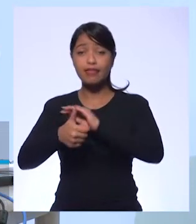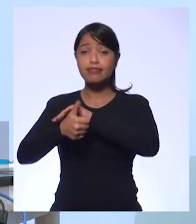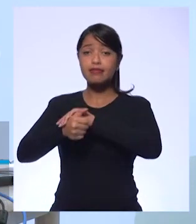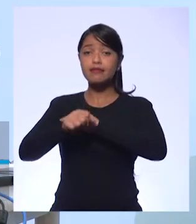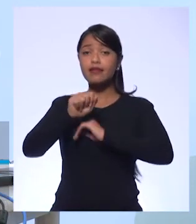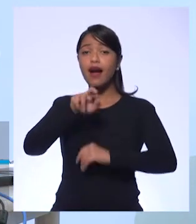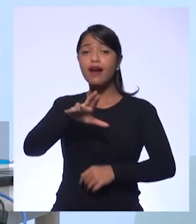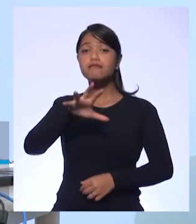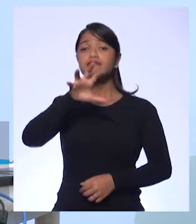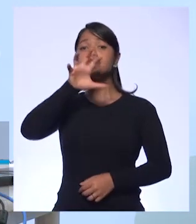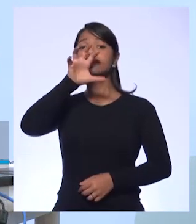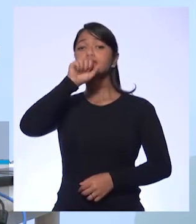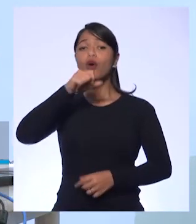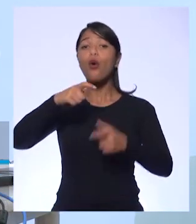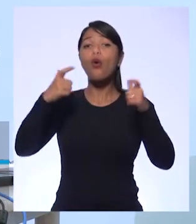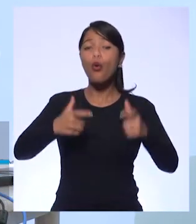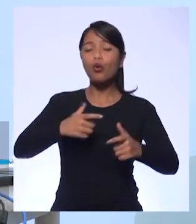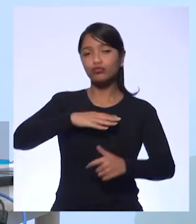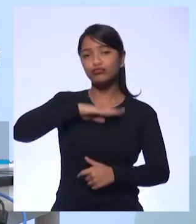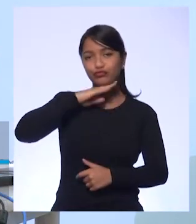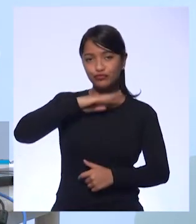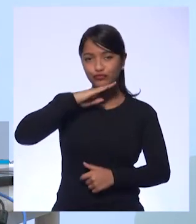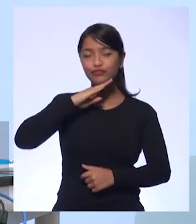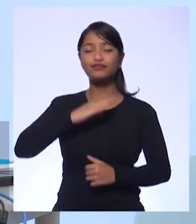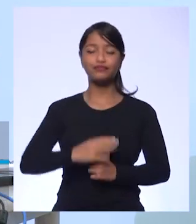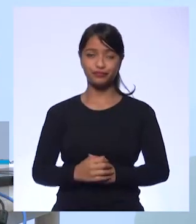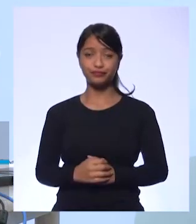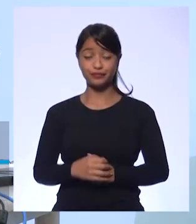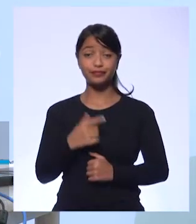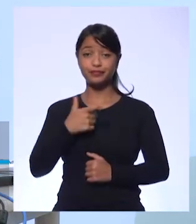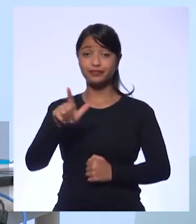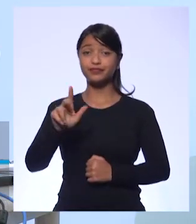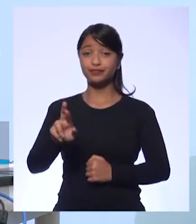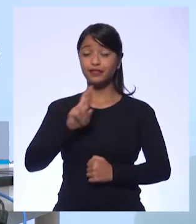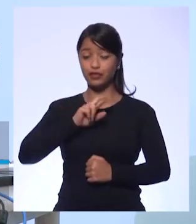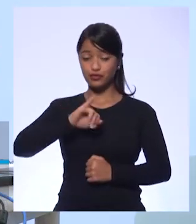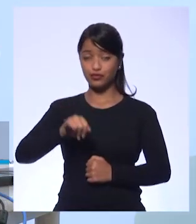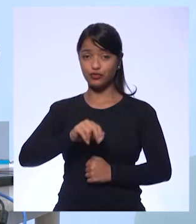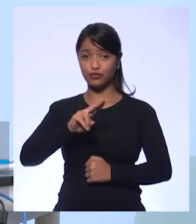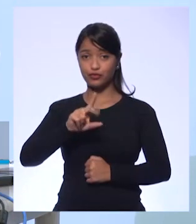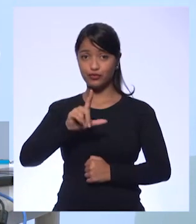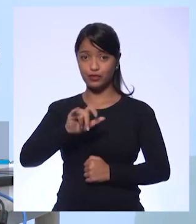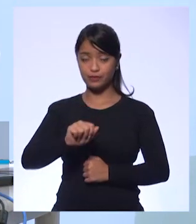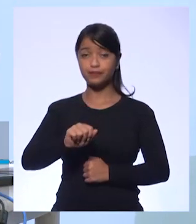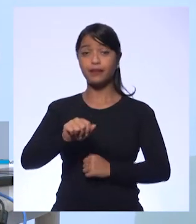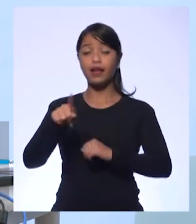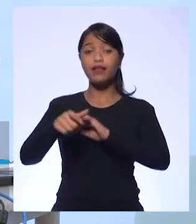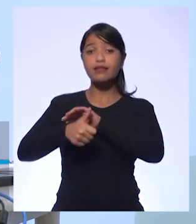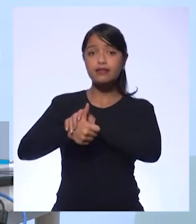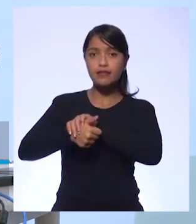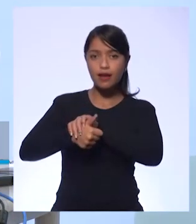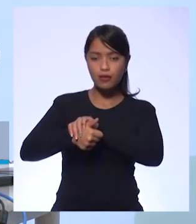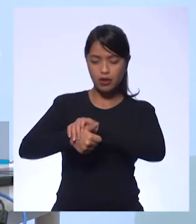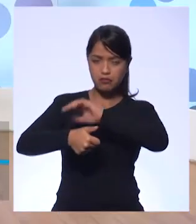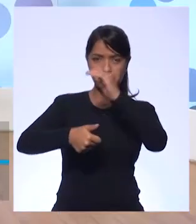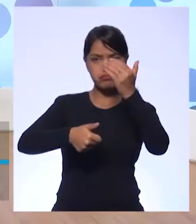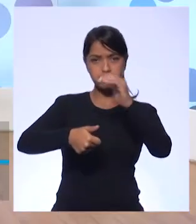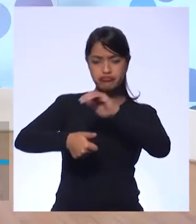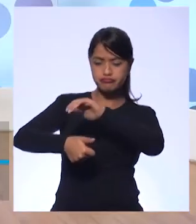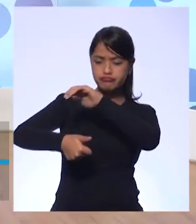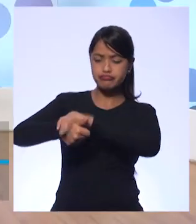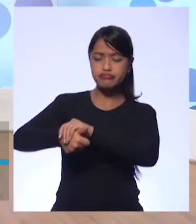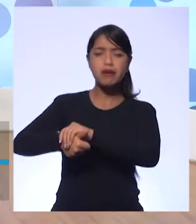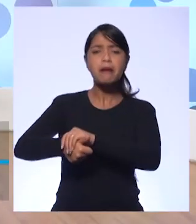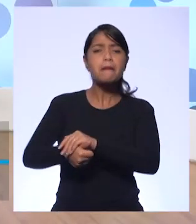ó, Fernando. O casco dela tem esse formato para ela ser mais aerodinâmica na hora de nadar. Eu não sabia